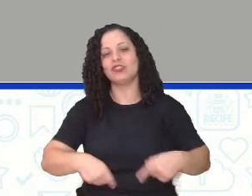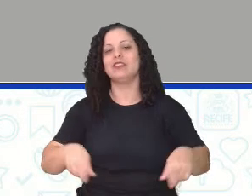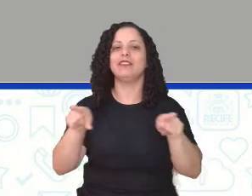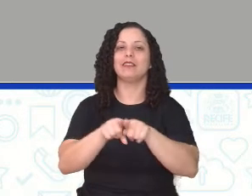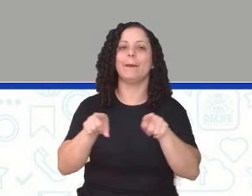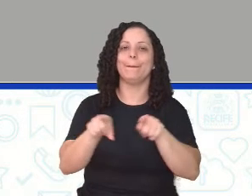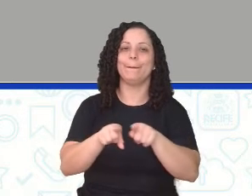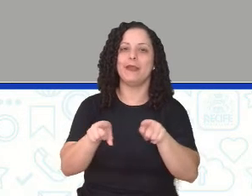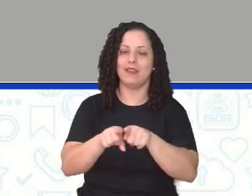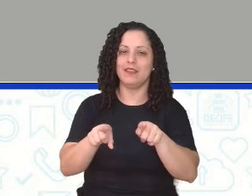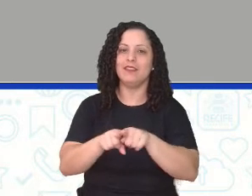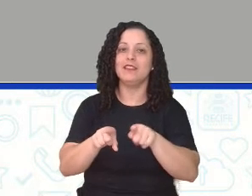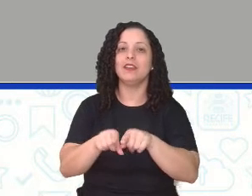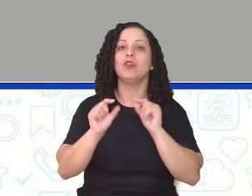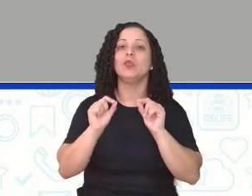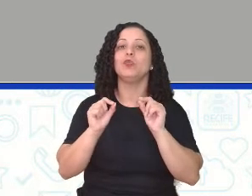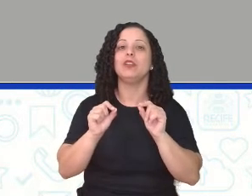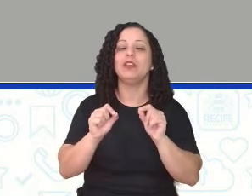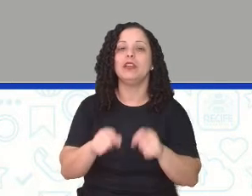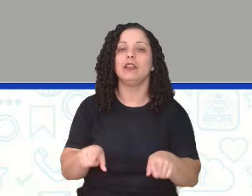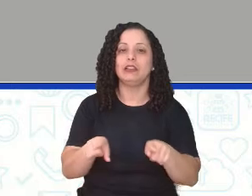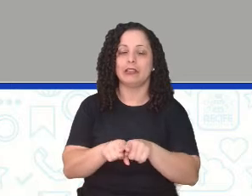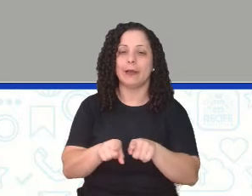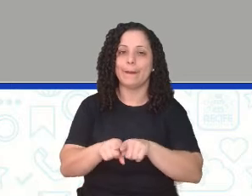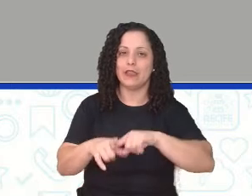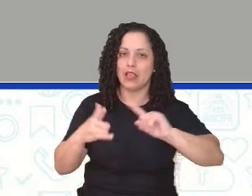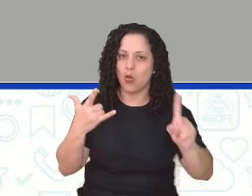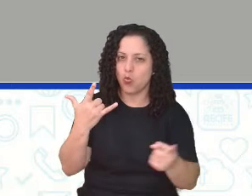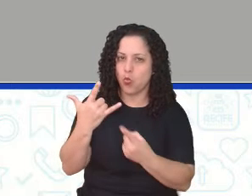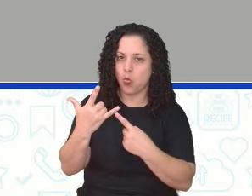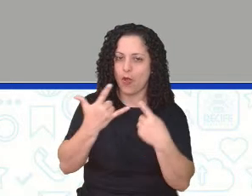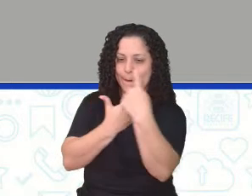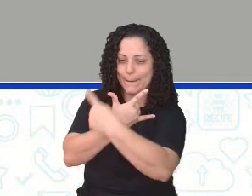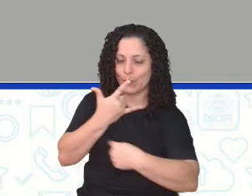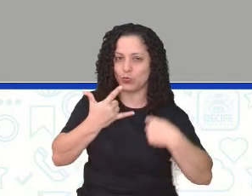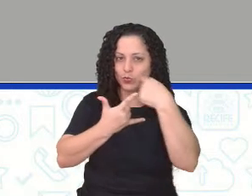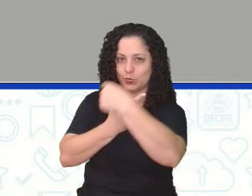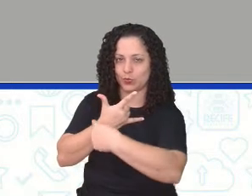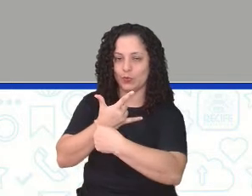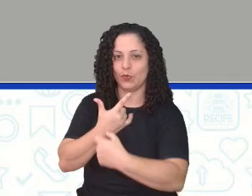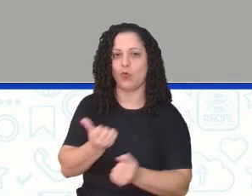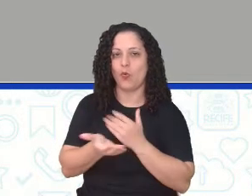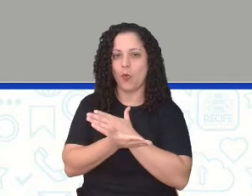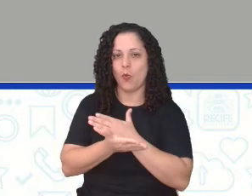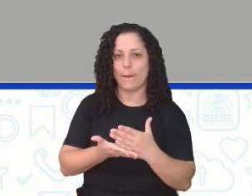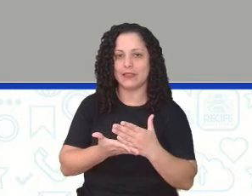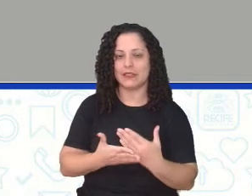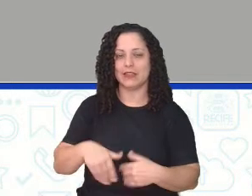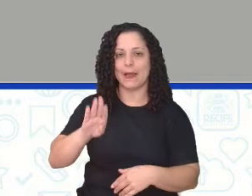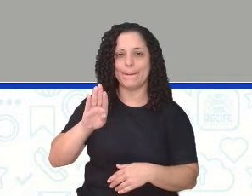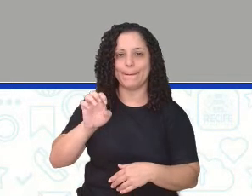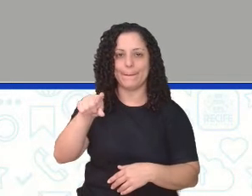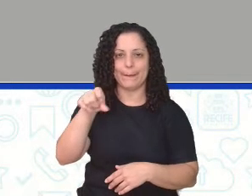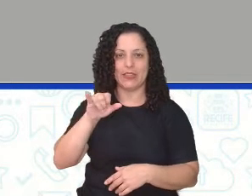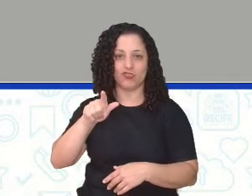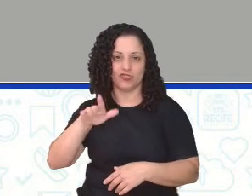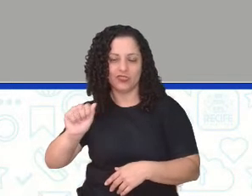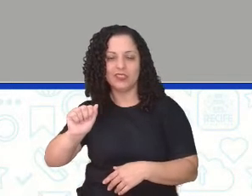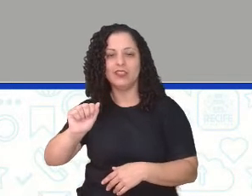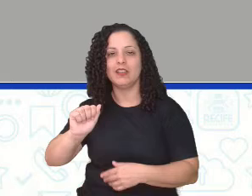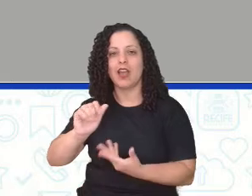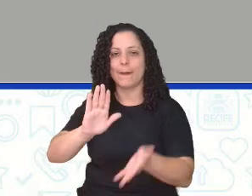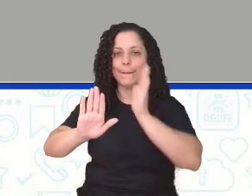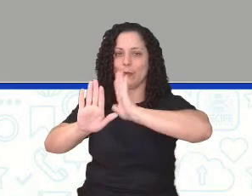sistema reprodutor. E ele vai começar na bexiga, vai atravessar a próstata e o pênis